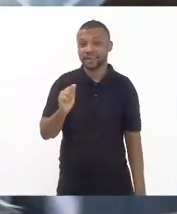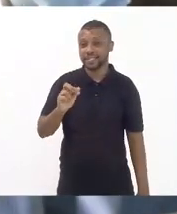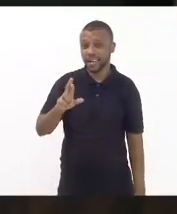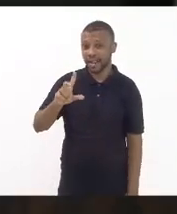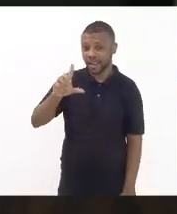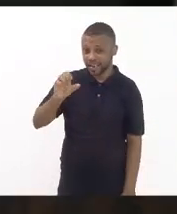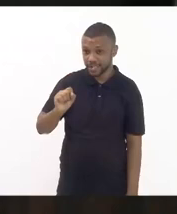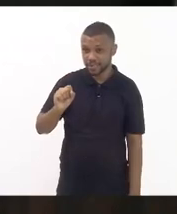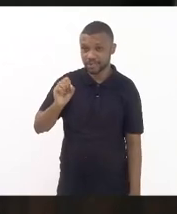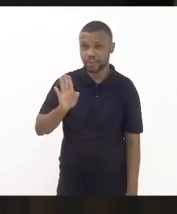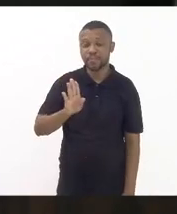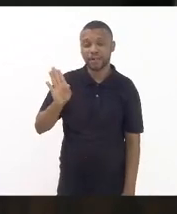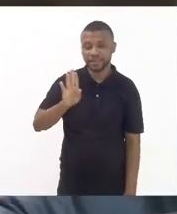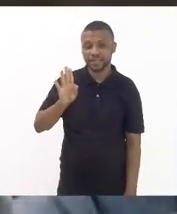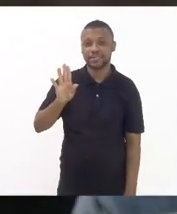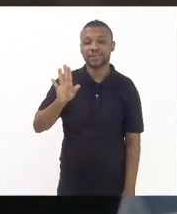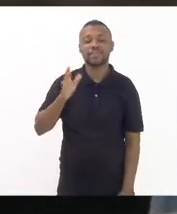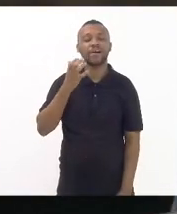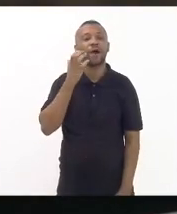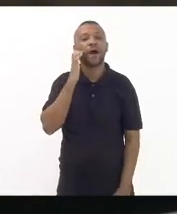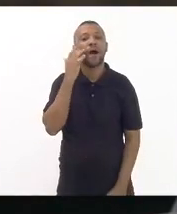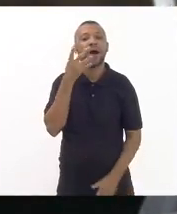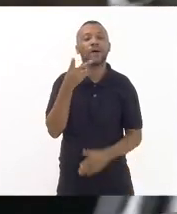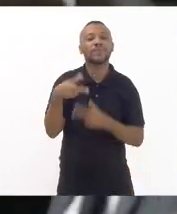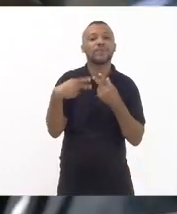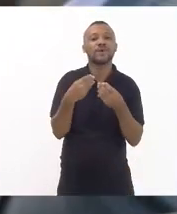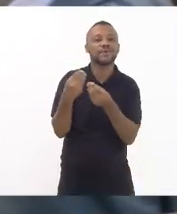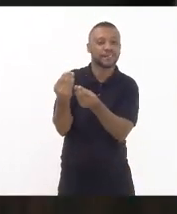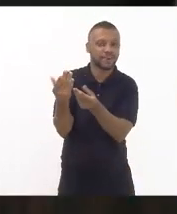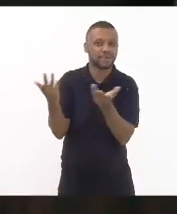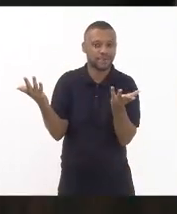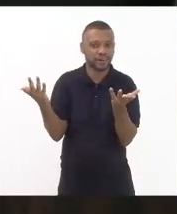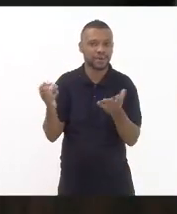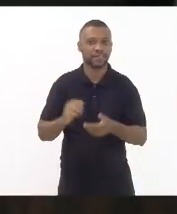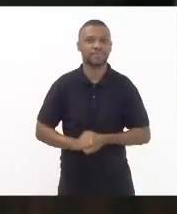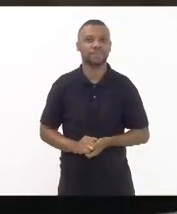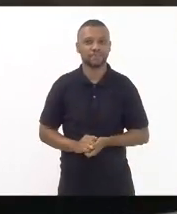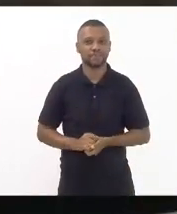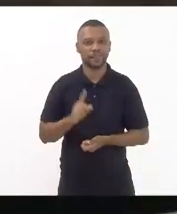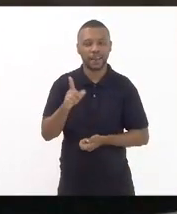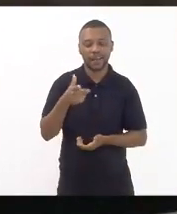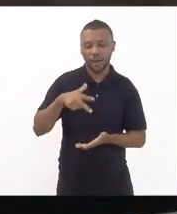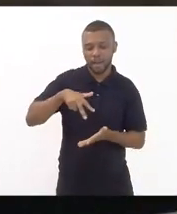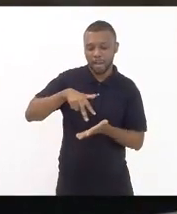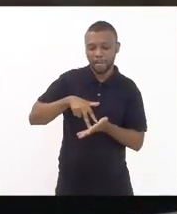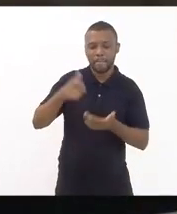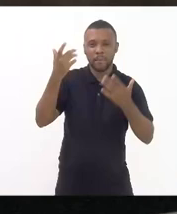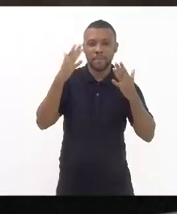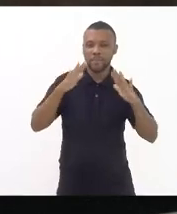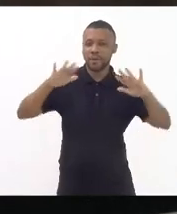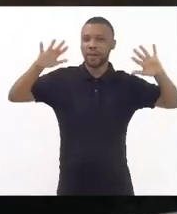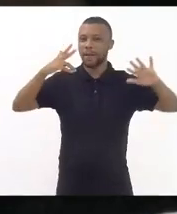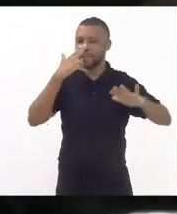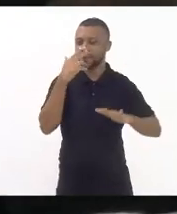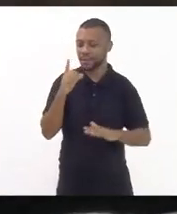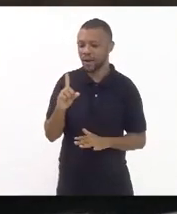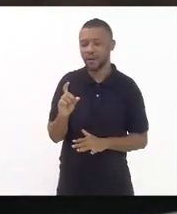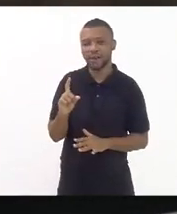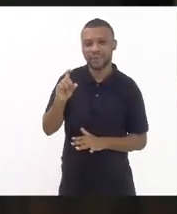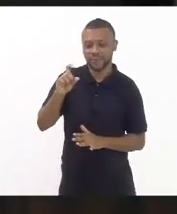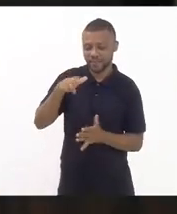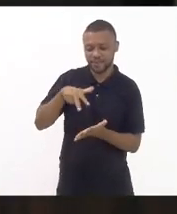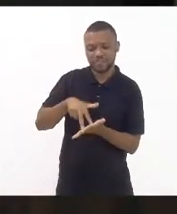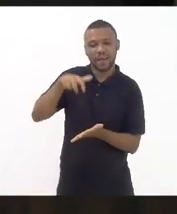Rosa. Foi você que foi deu? Foi eu que tive a satisfação de dar. É. Charlie Batista pulava, parecia um gafanhotozinho, um